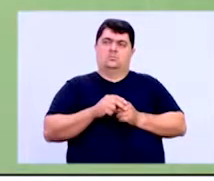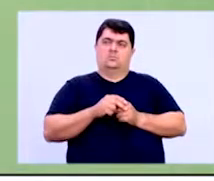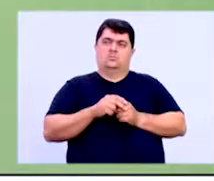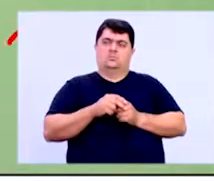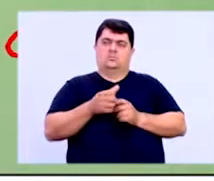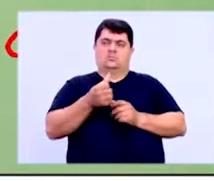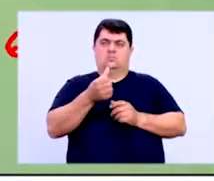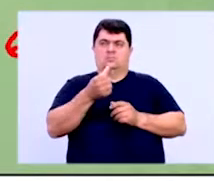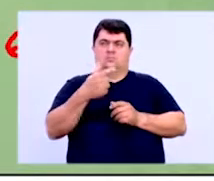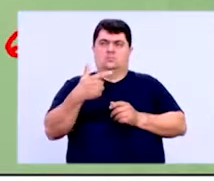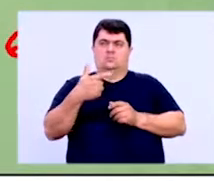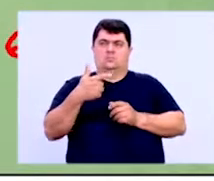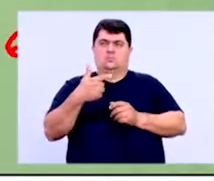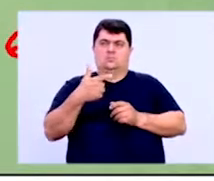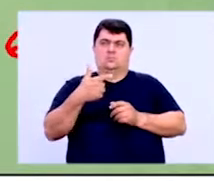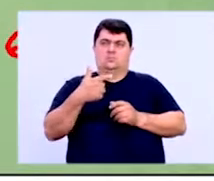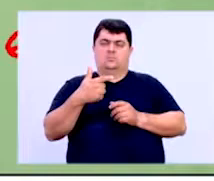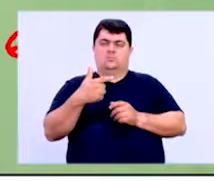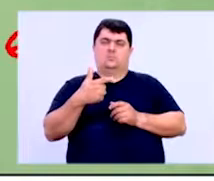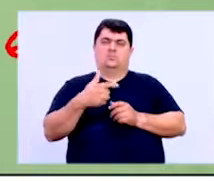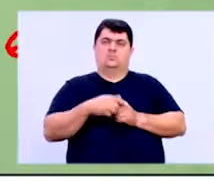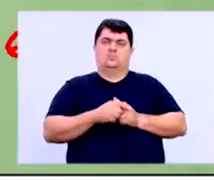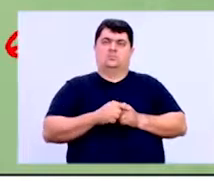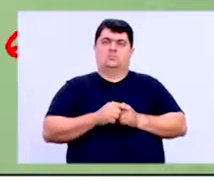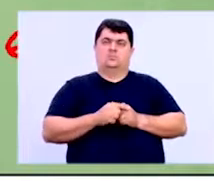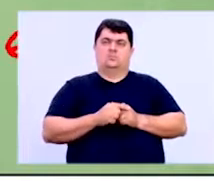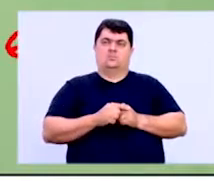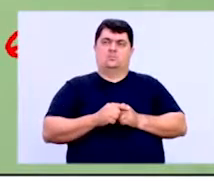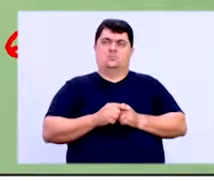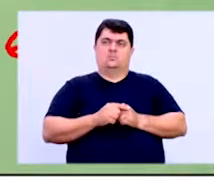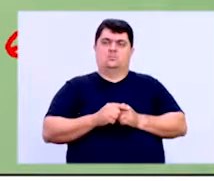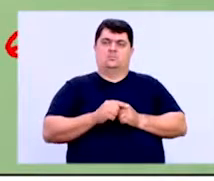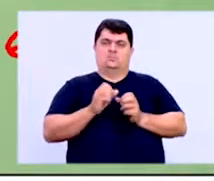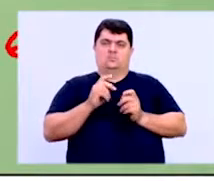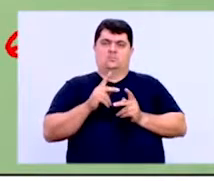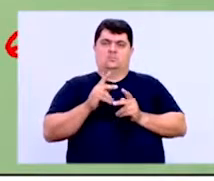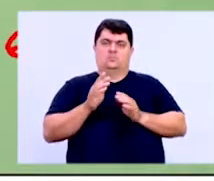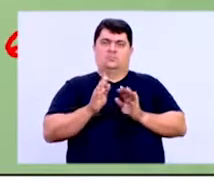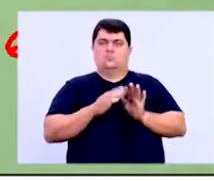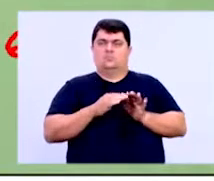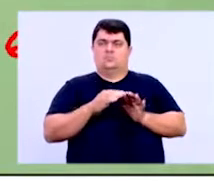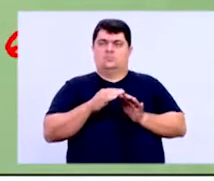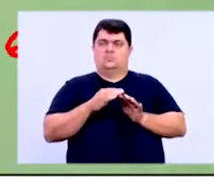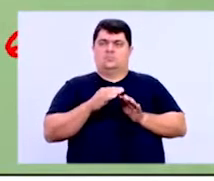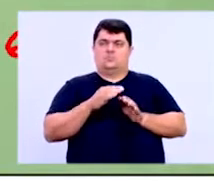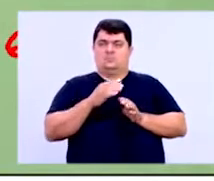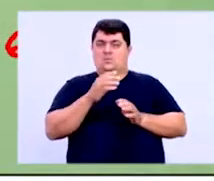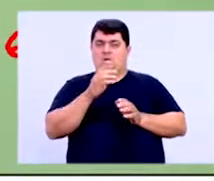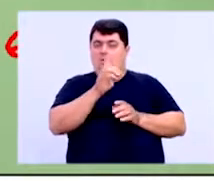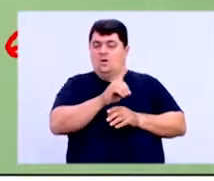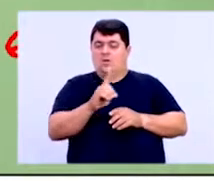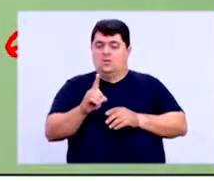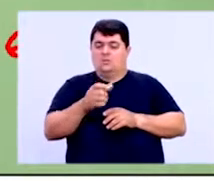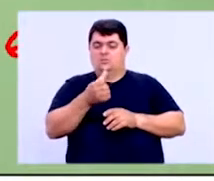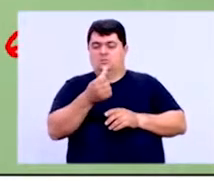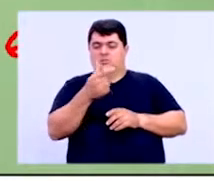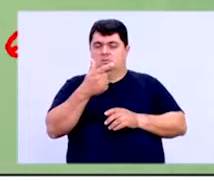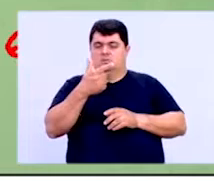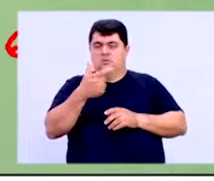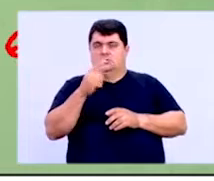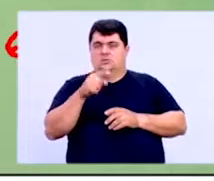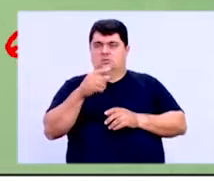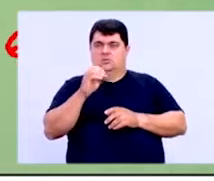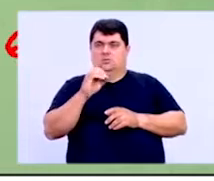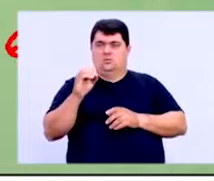Qual é o valor unitário do produto? 62. Ok? Então, qual é o nosso custo unitário?